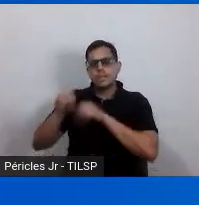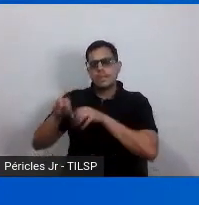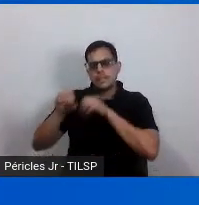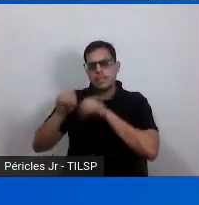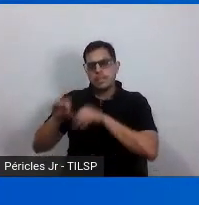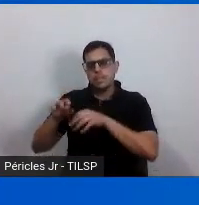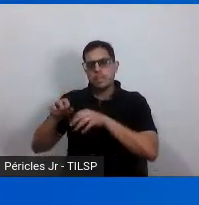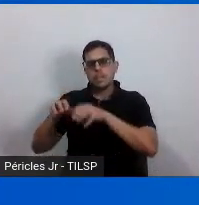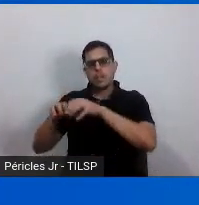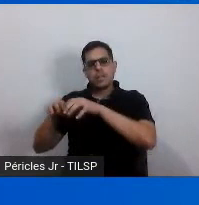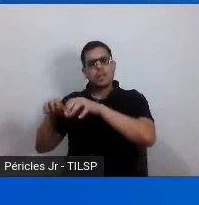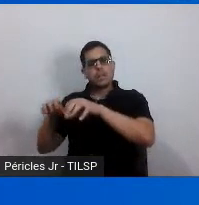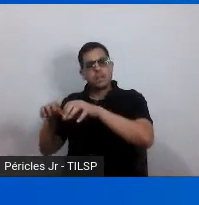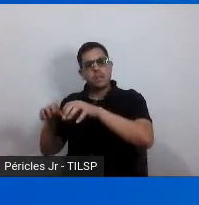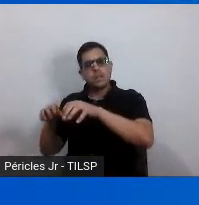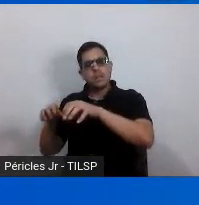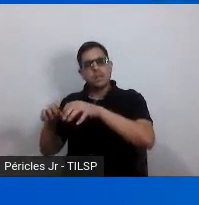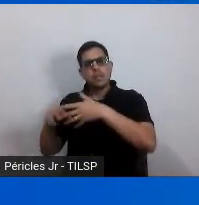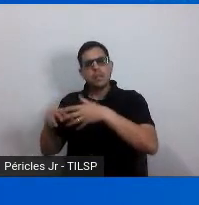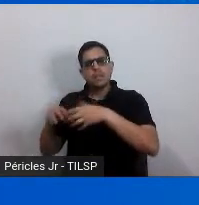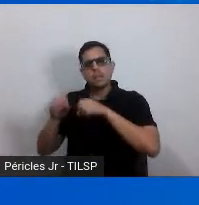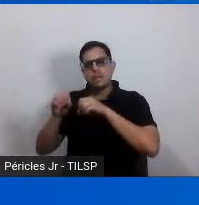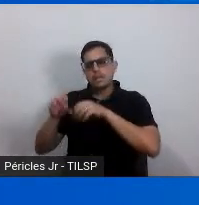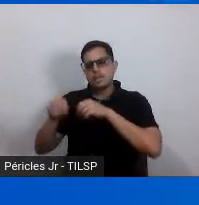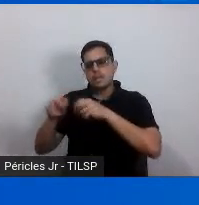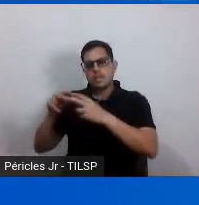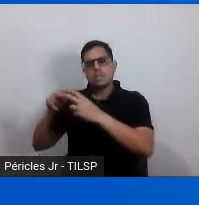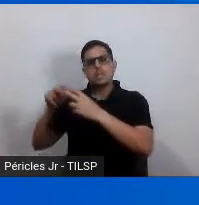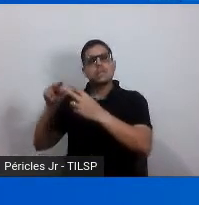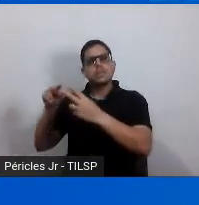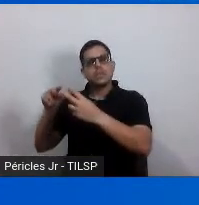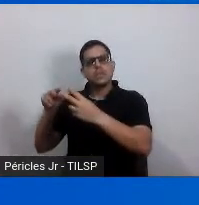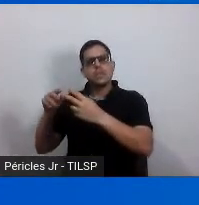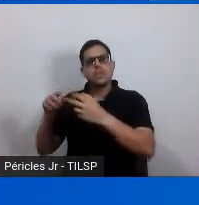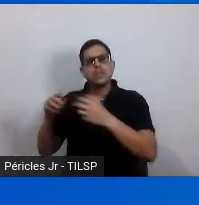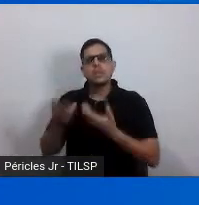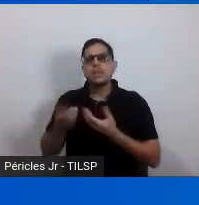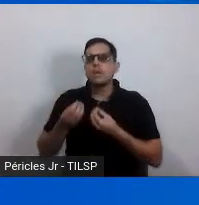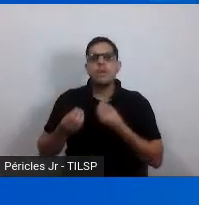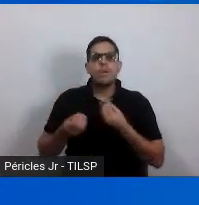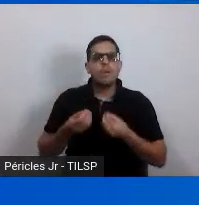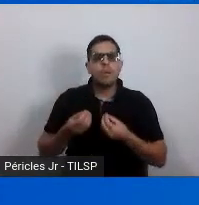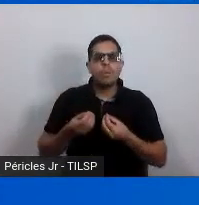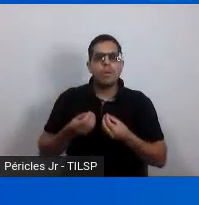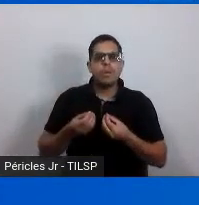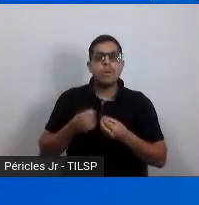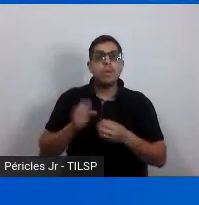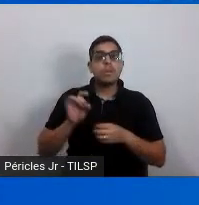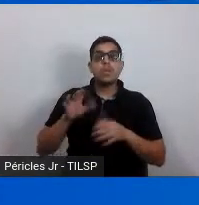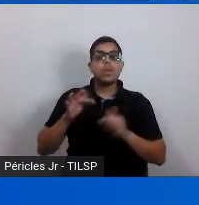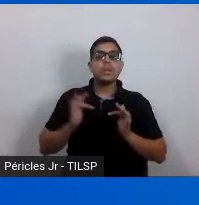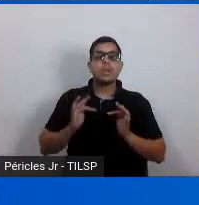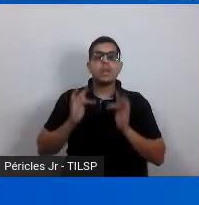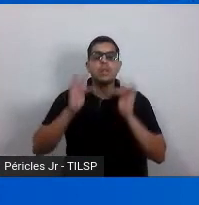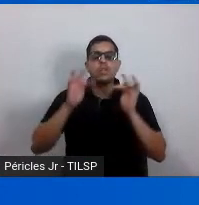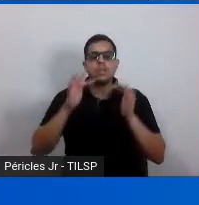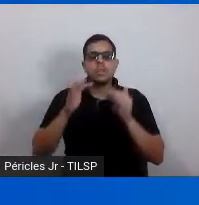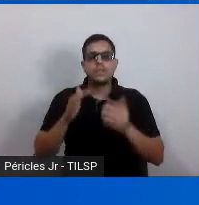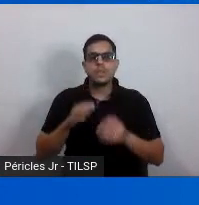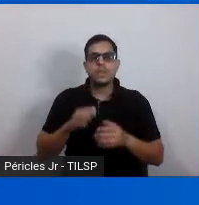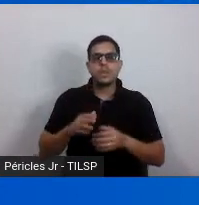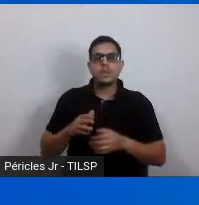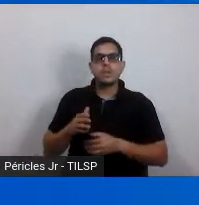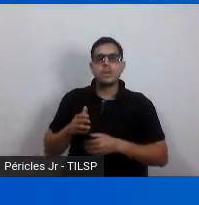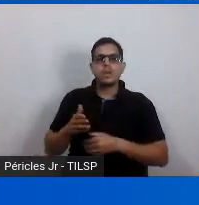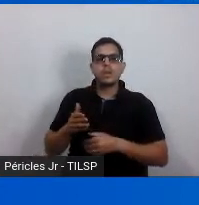possibilidades que a tecnologia nos dava para fazer educação a distância e isso era transformador então a gente buscava